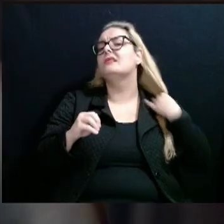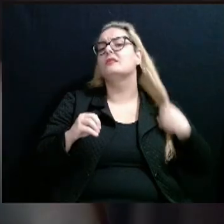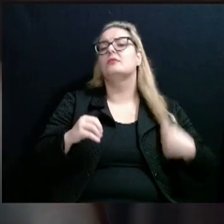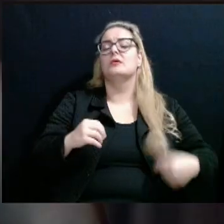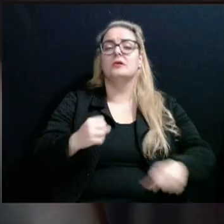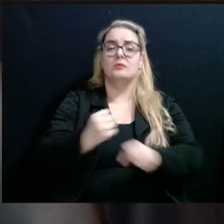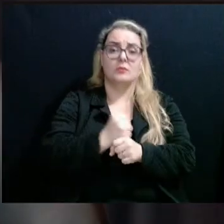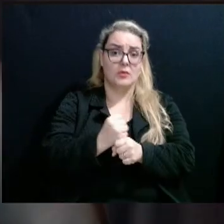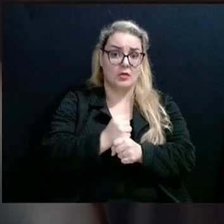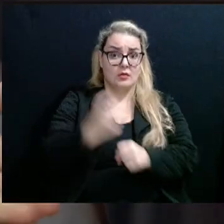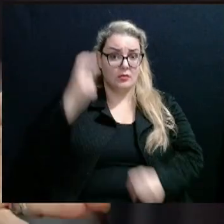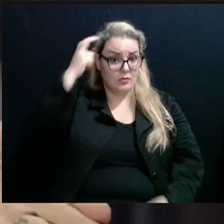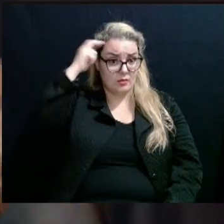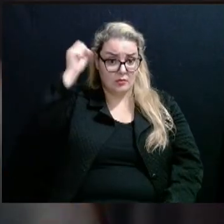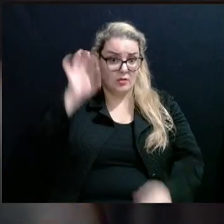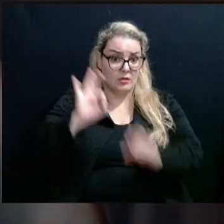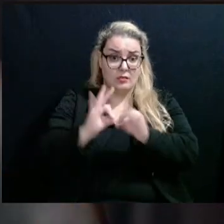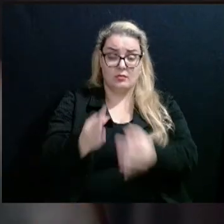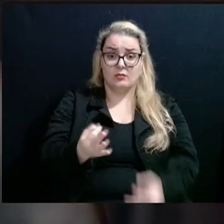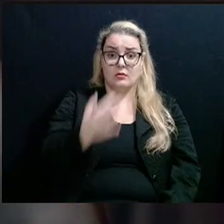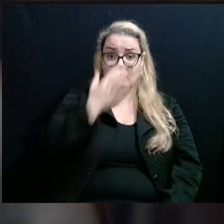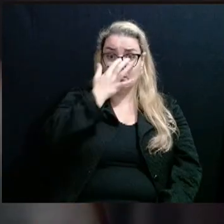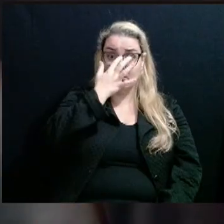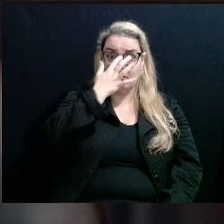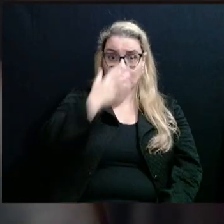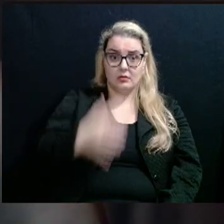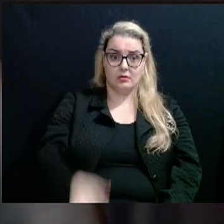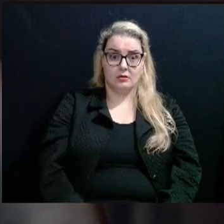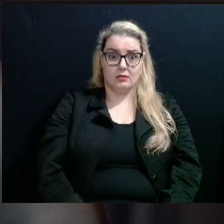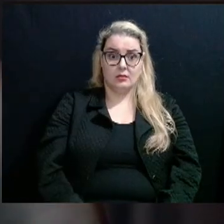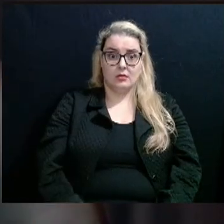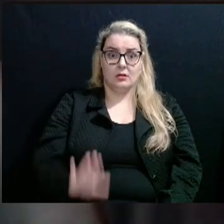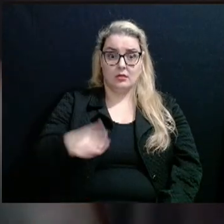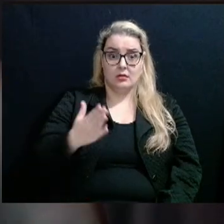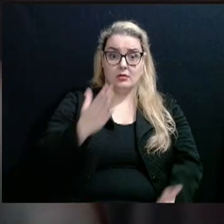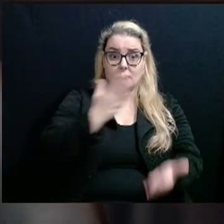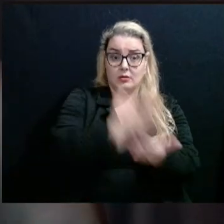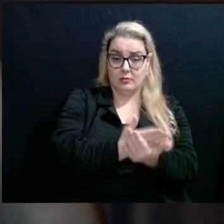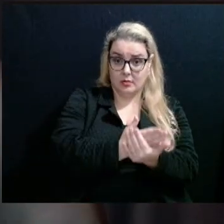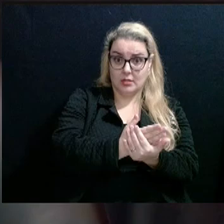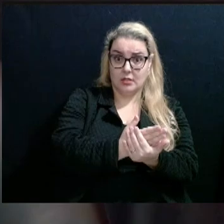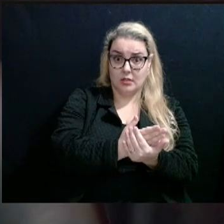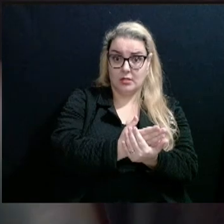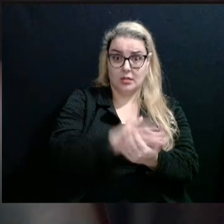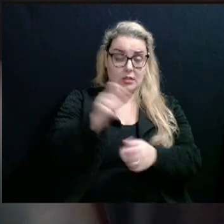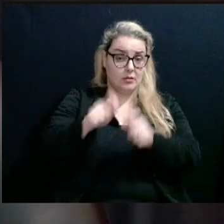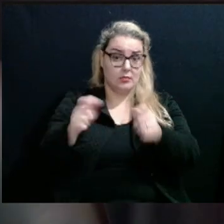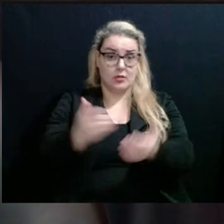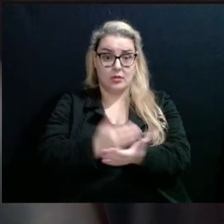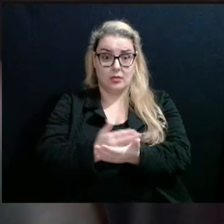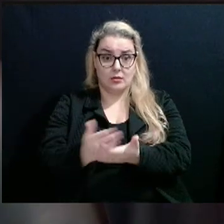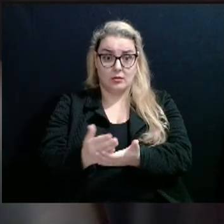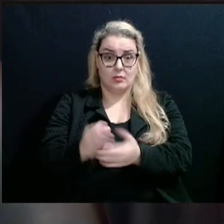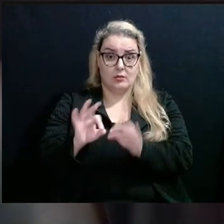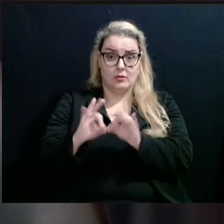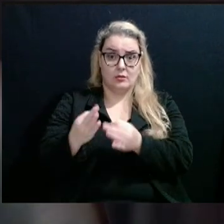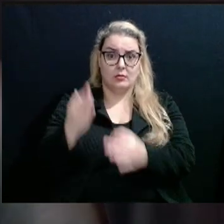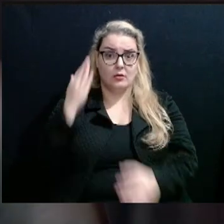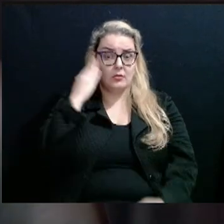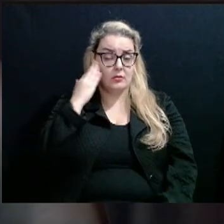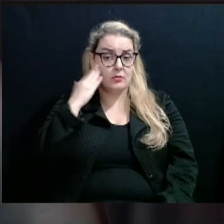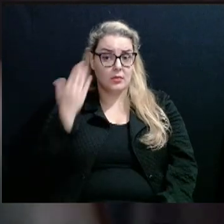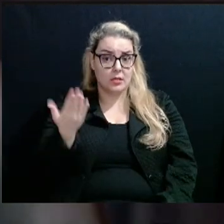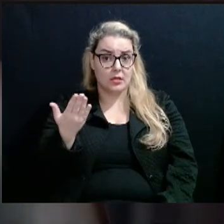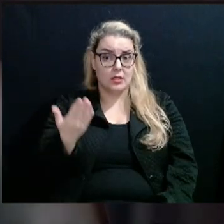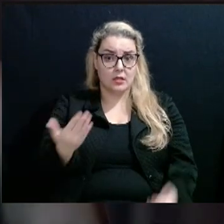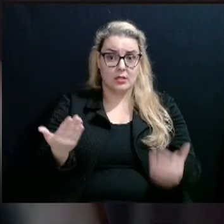familiar que não comia. E a partir do momento que eu deixei, as pessoas começaram, minha família começou a entender. Então, hoje, eu vou na casa